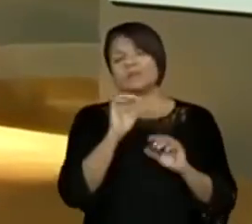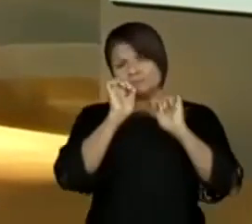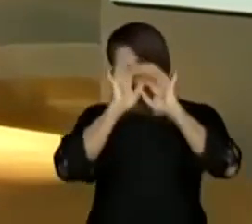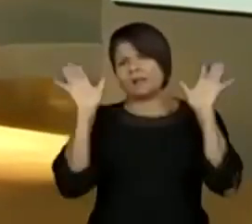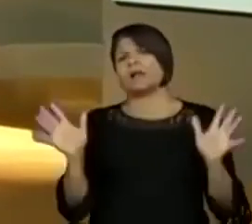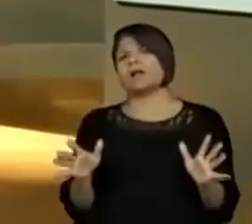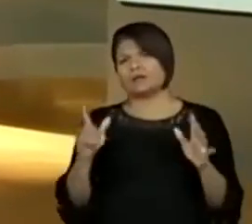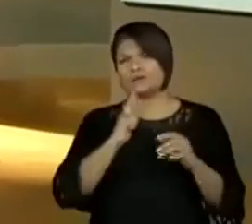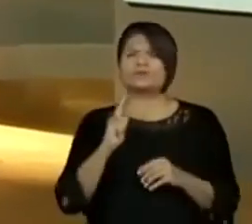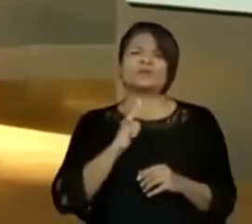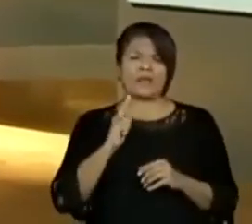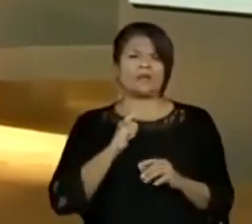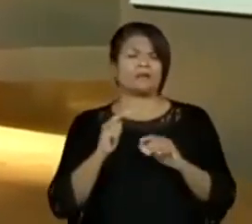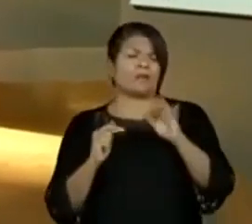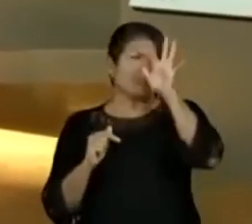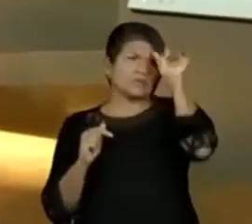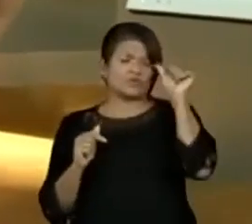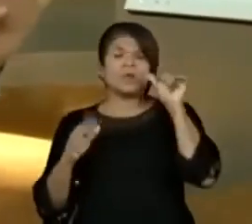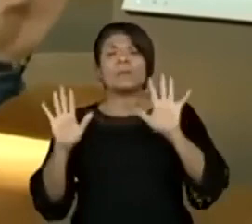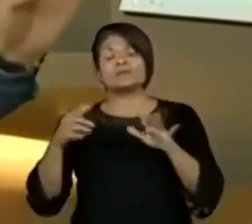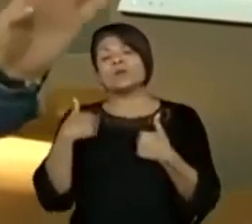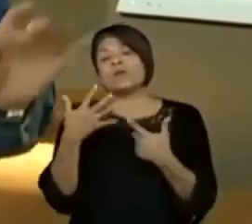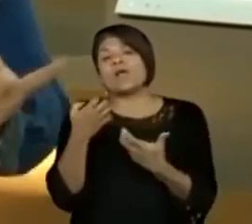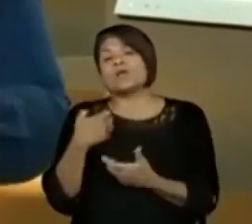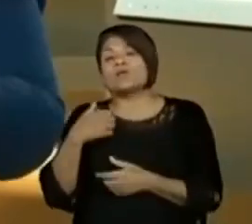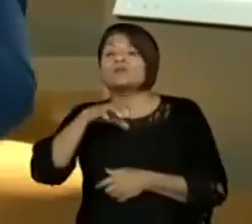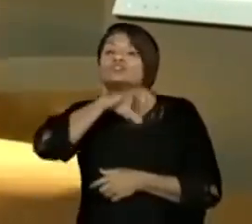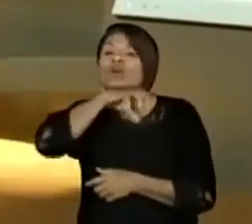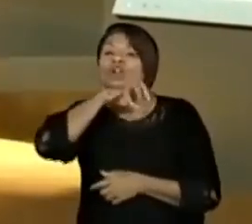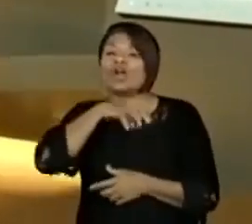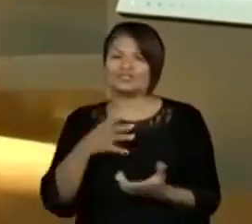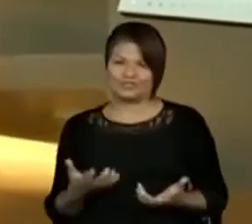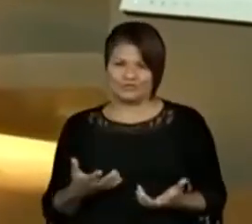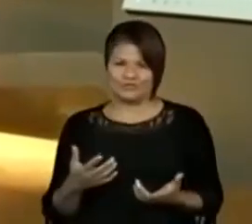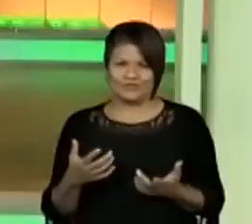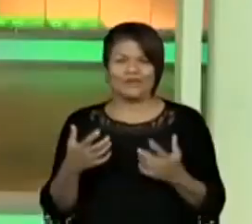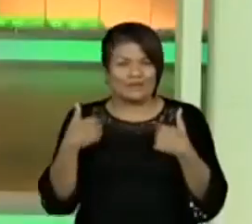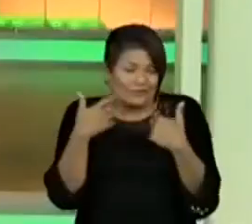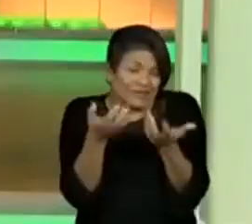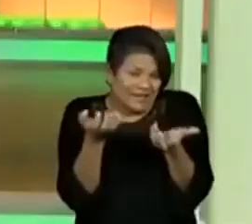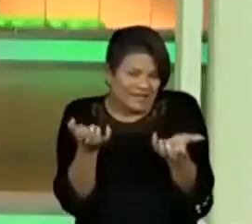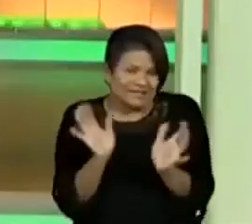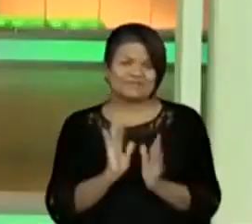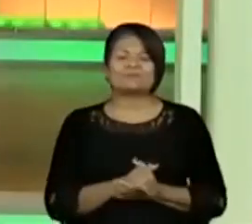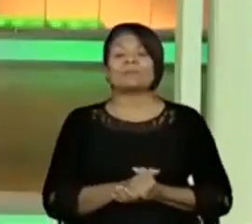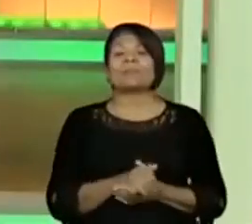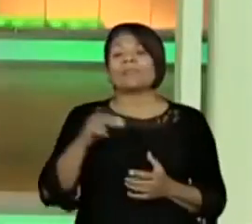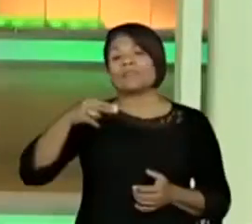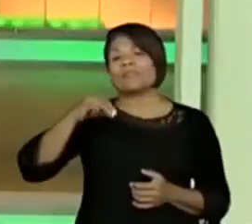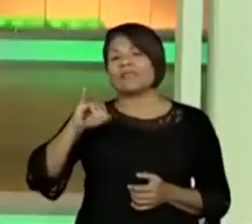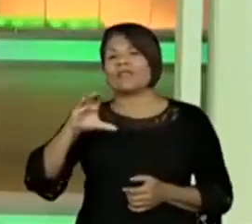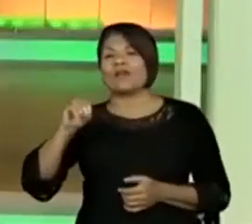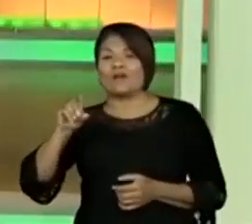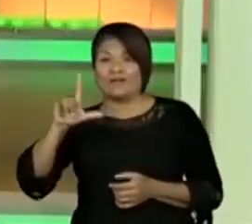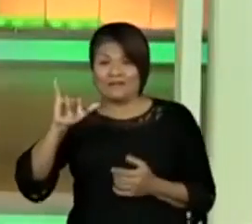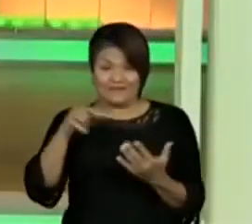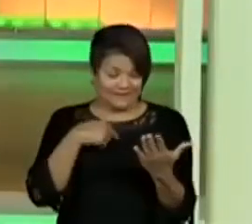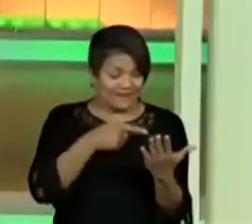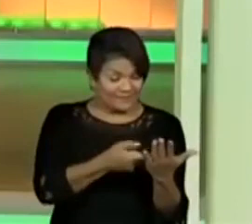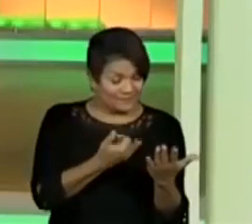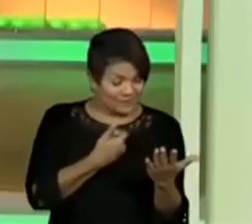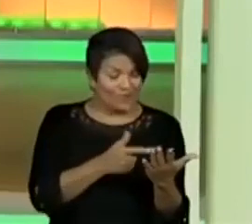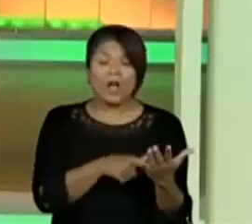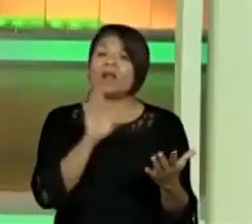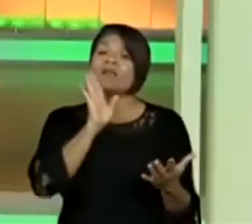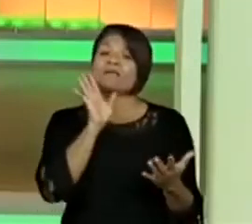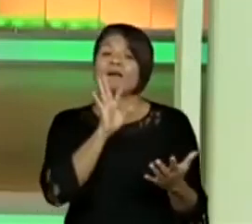Clara já não está querendo ir para a Amazônia, ela queria o zoológico. Olha só. A Nicole disse que a aula está legal, bacana, mas o que a